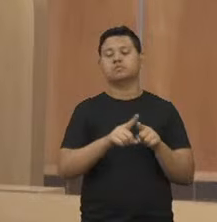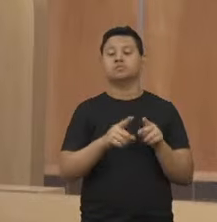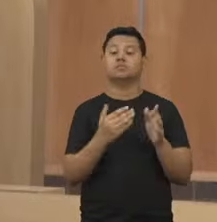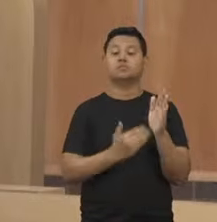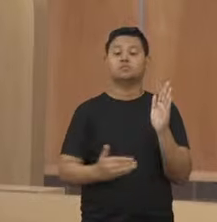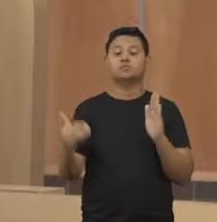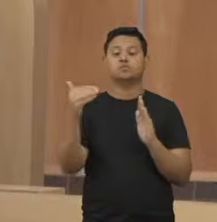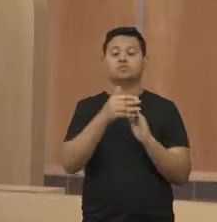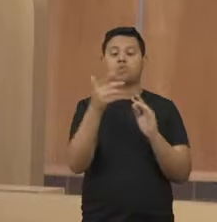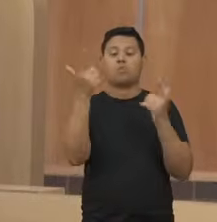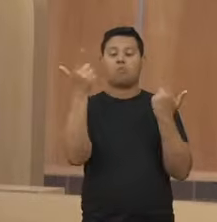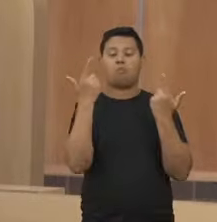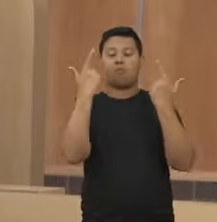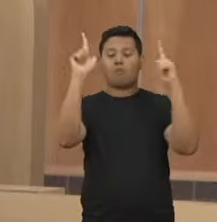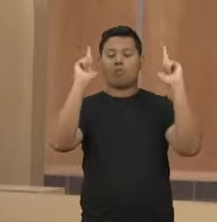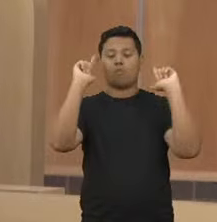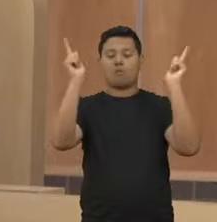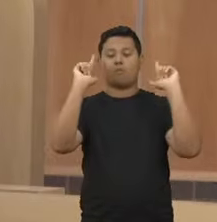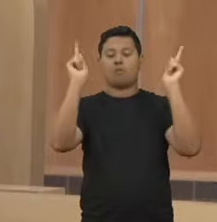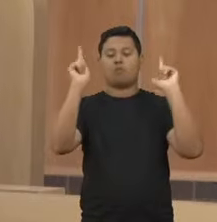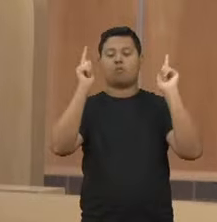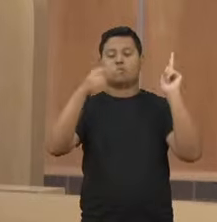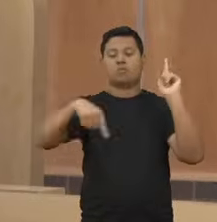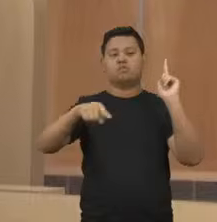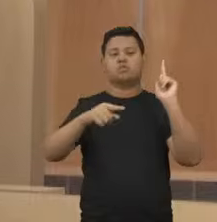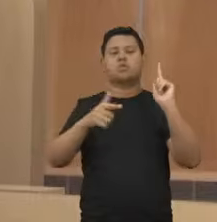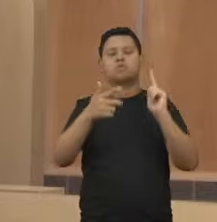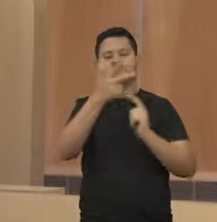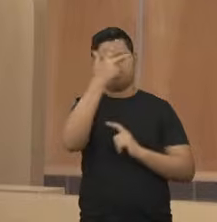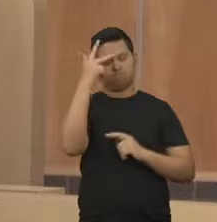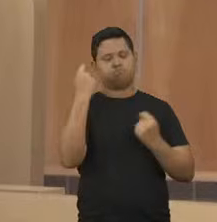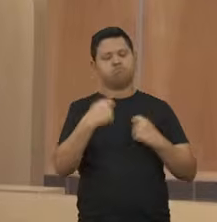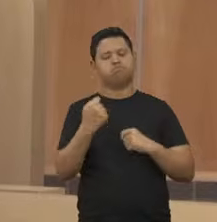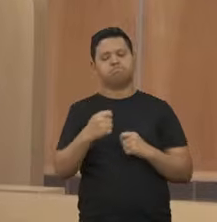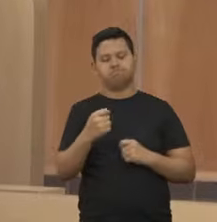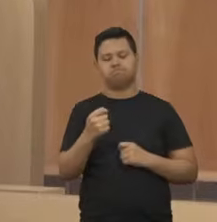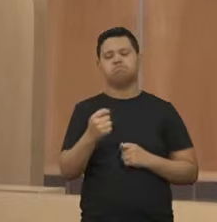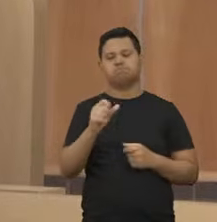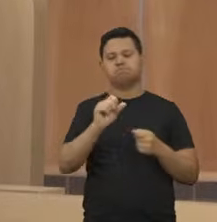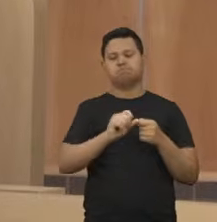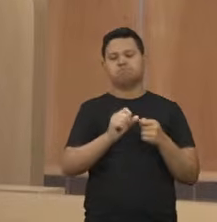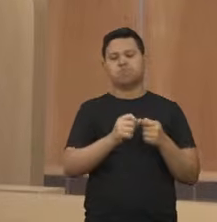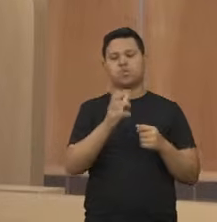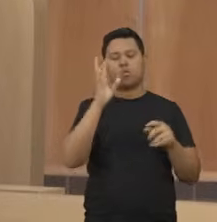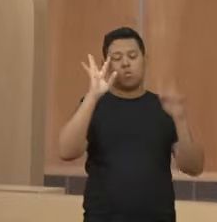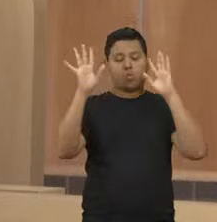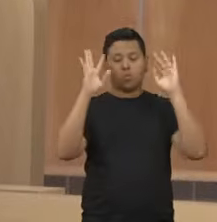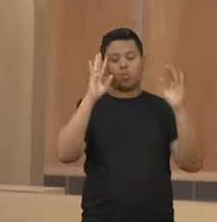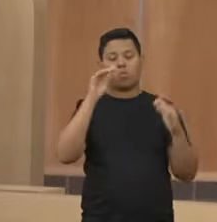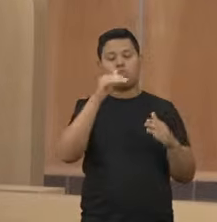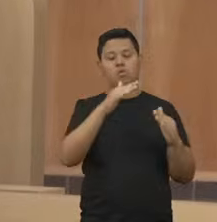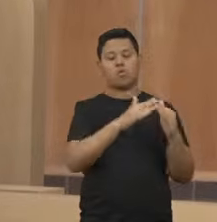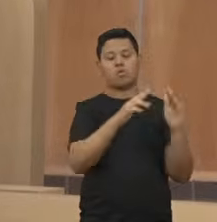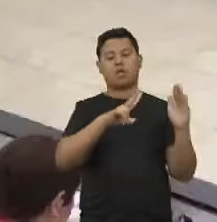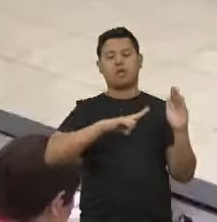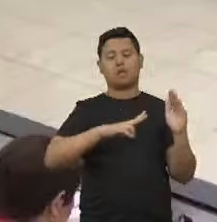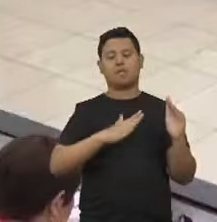tudo, uma vitória para quem precisa realizar o seu sonho da casa própria. Favorável.